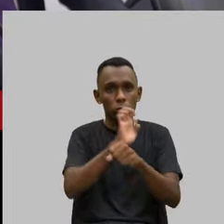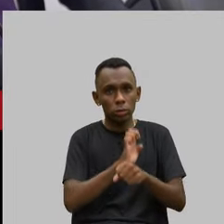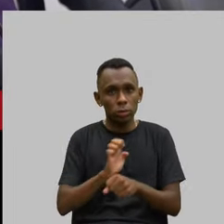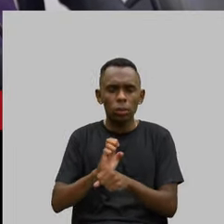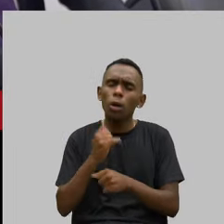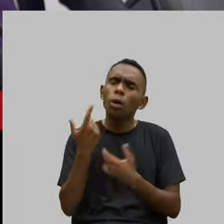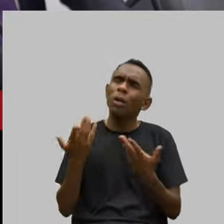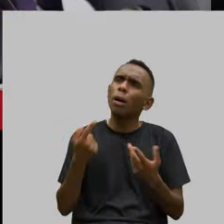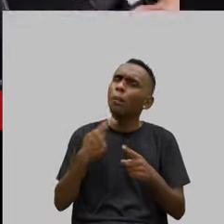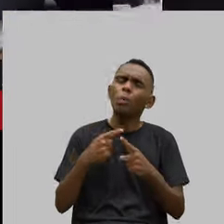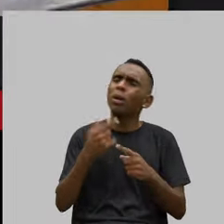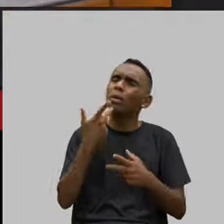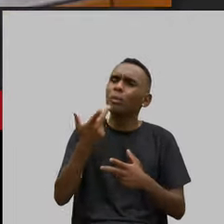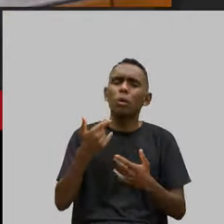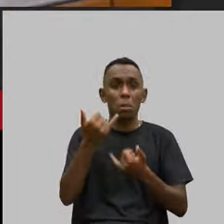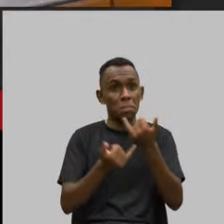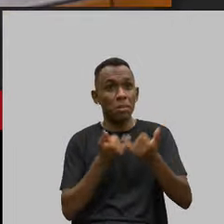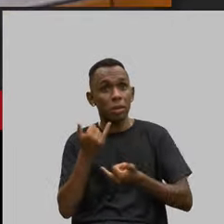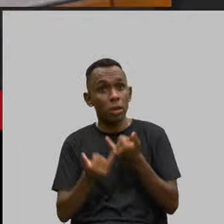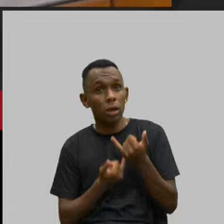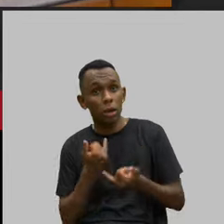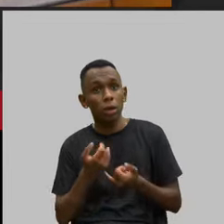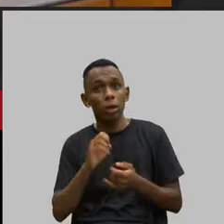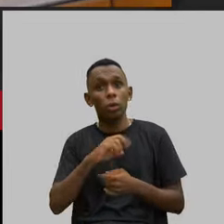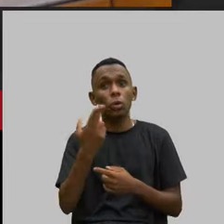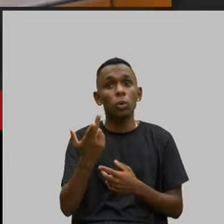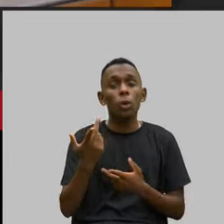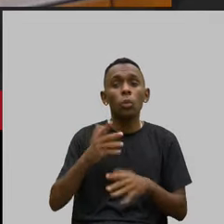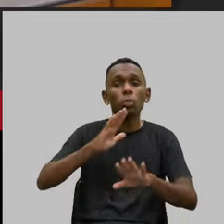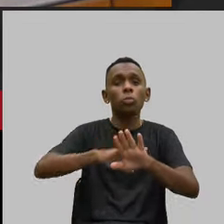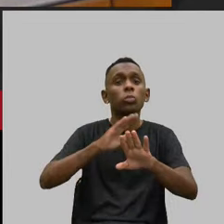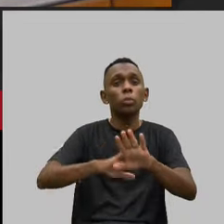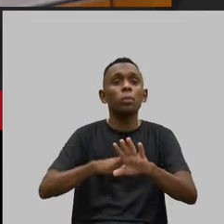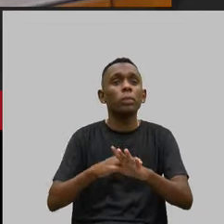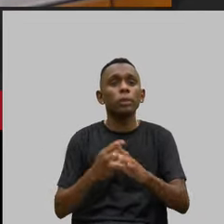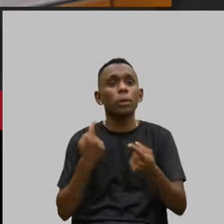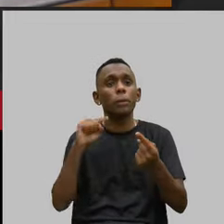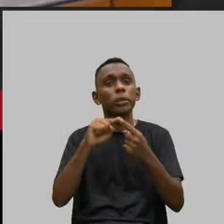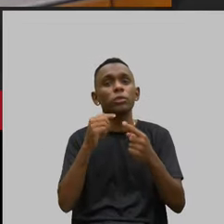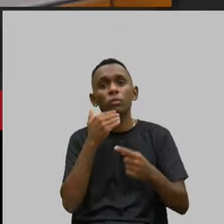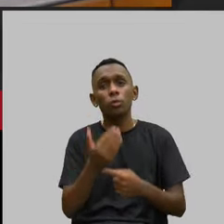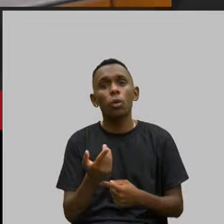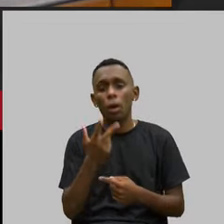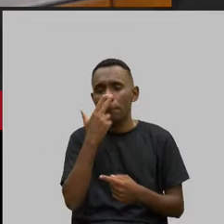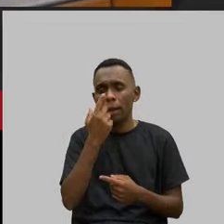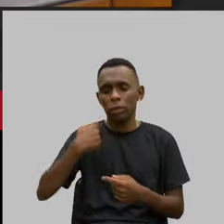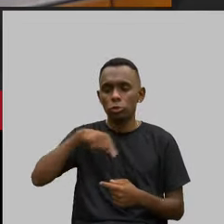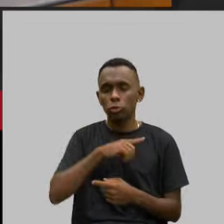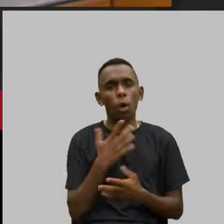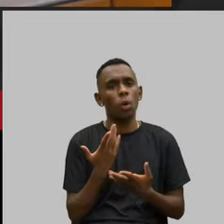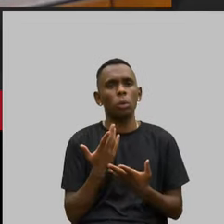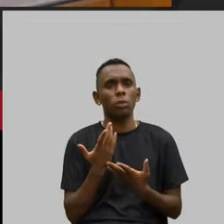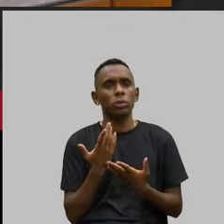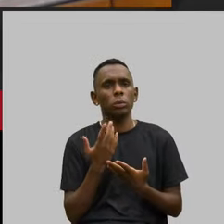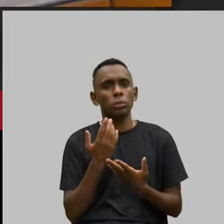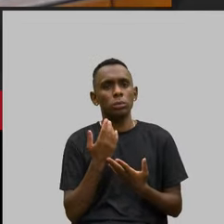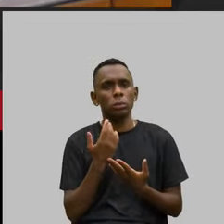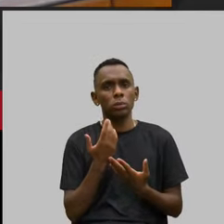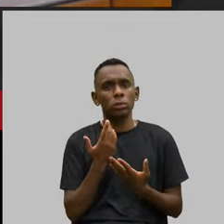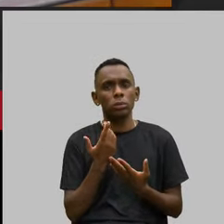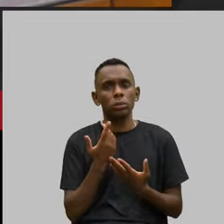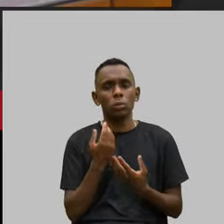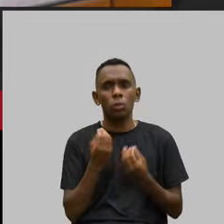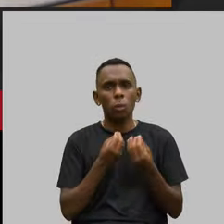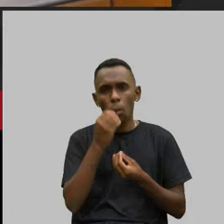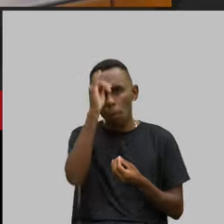brincando ou ele tava jogando alguma coisa ou fazendo nós de bobos o que que é que aconteceu